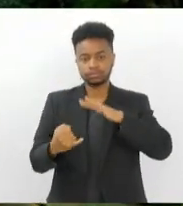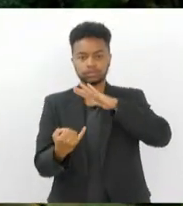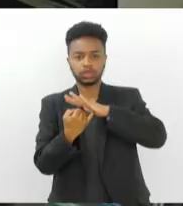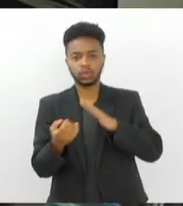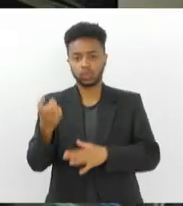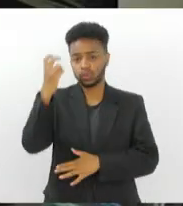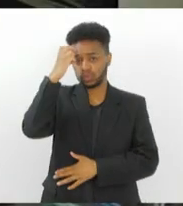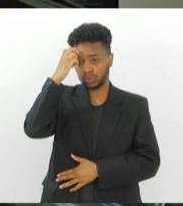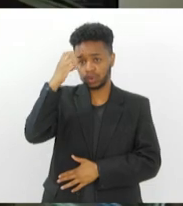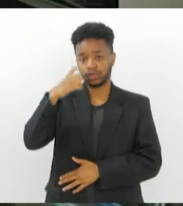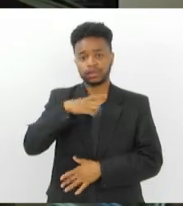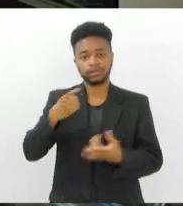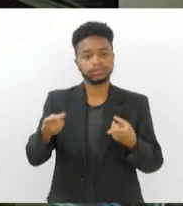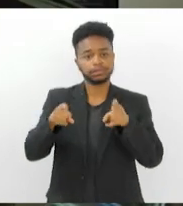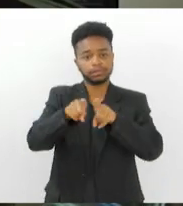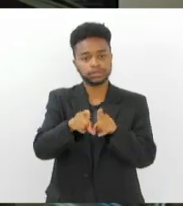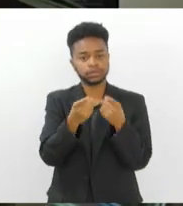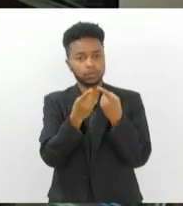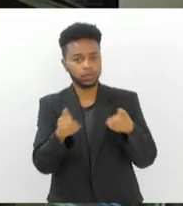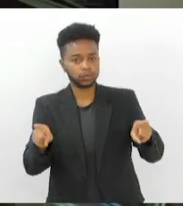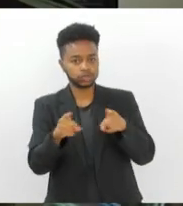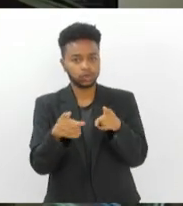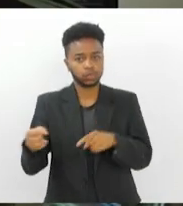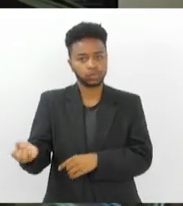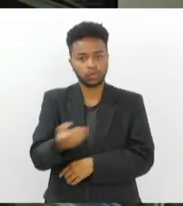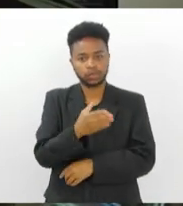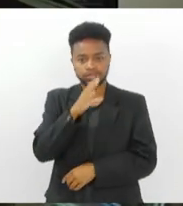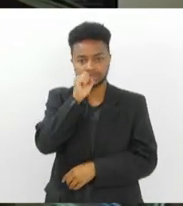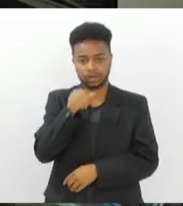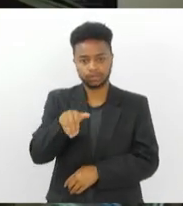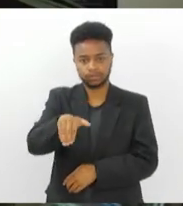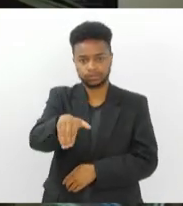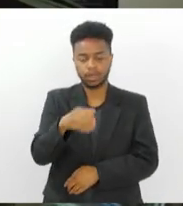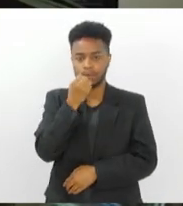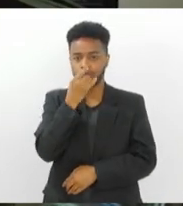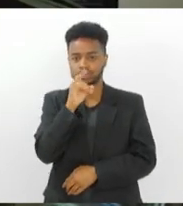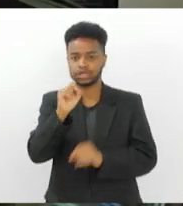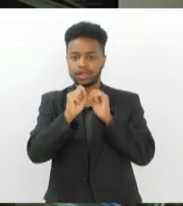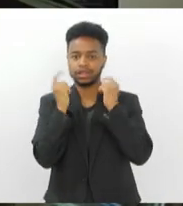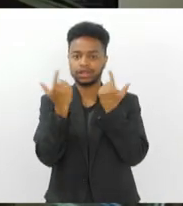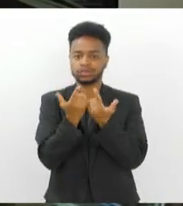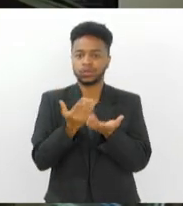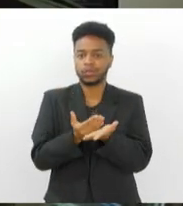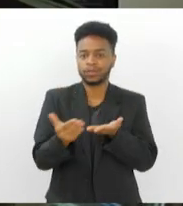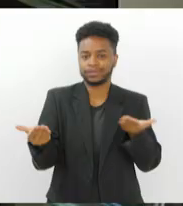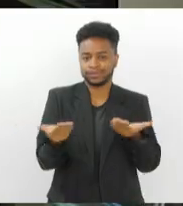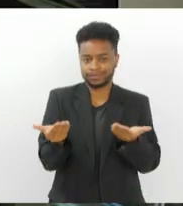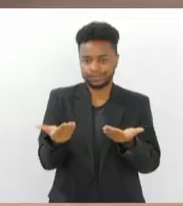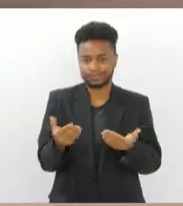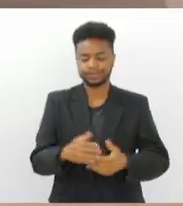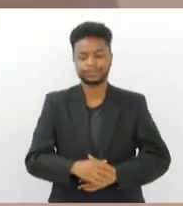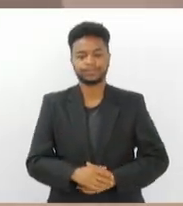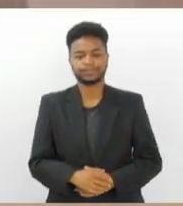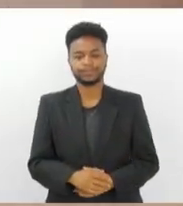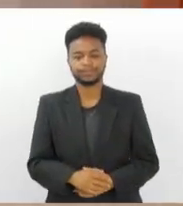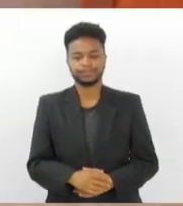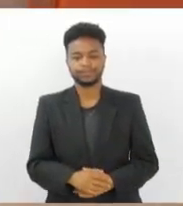Cultura tem parceria musical inusitada neste sábado o bom dia alerge começa agora